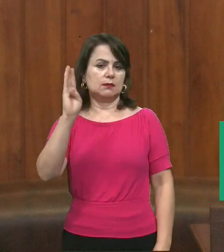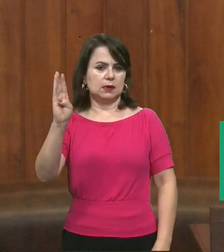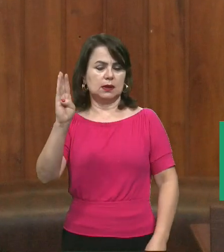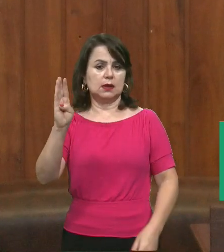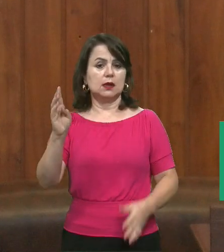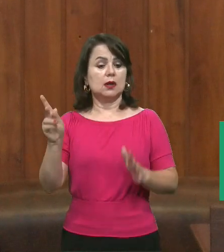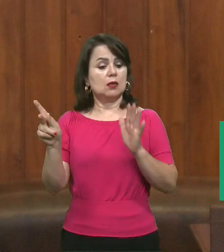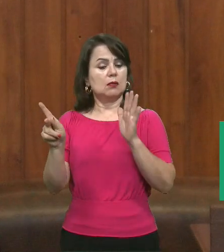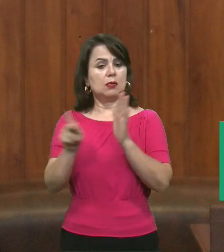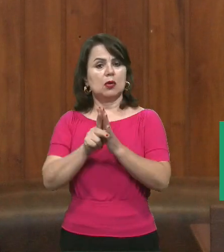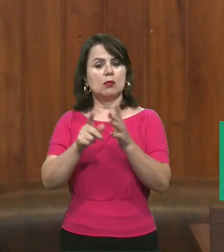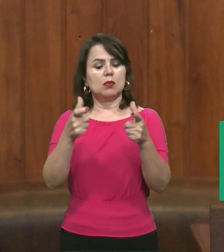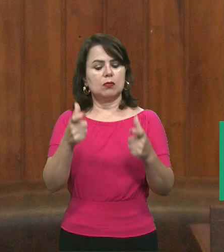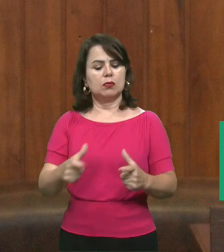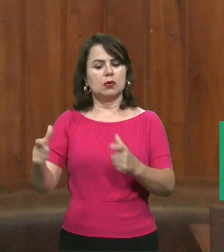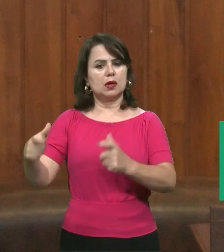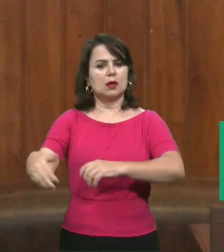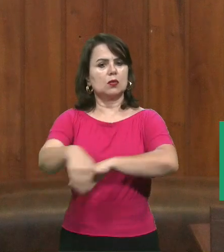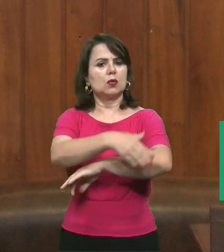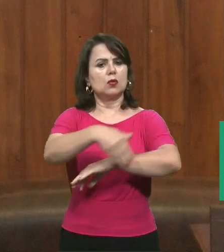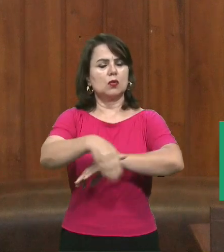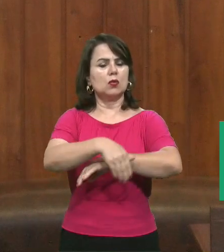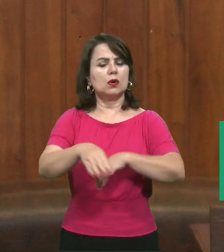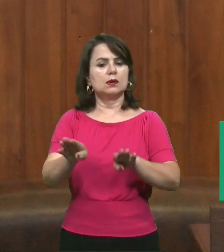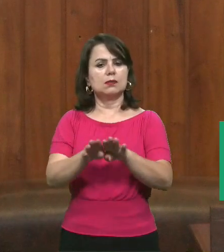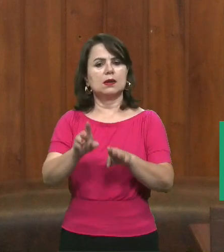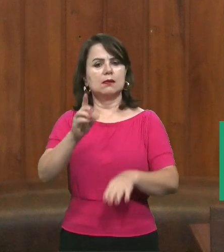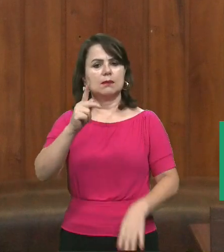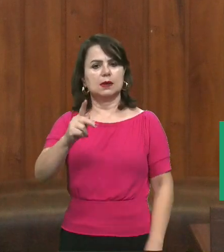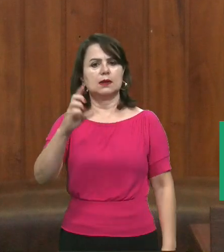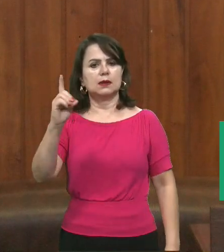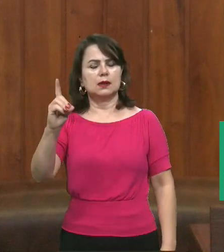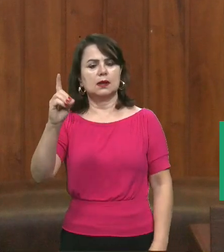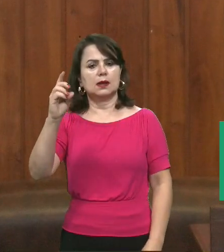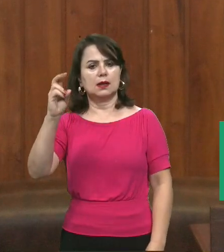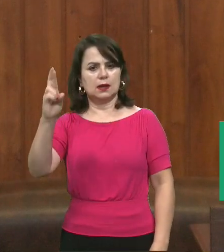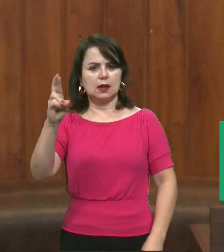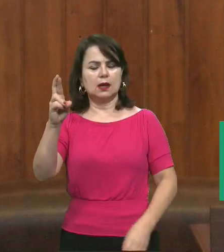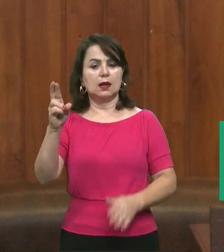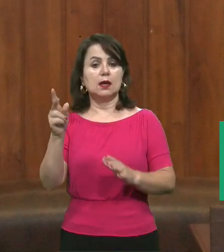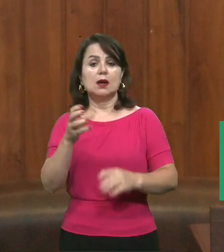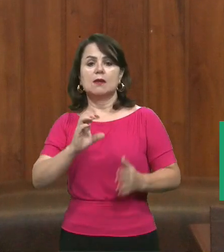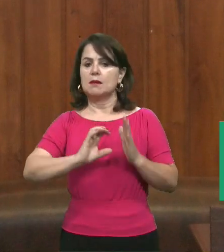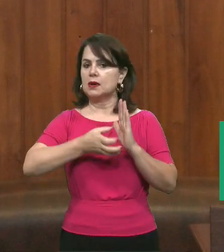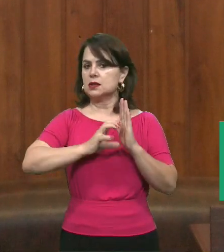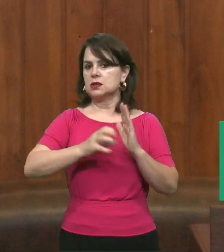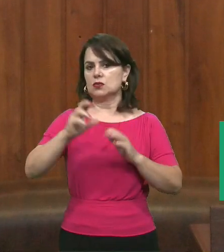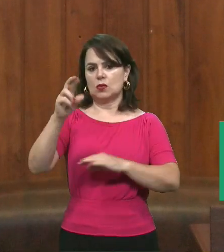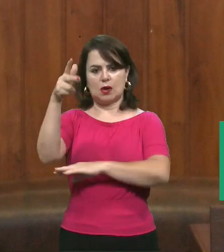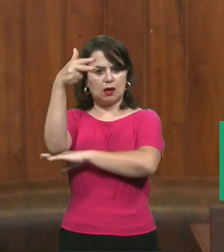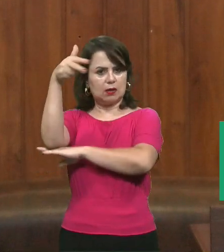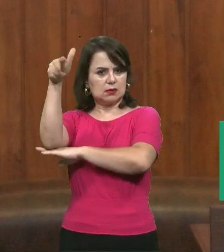Buracos, e o PDR, Partido dos Radares. Ele escolhe aí, né? Qualquer um que ele escolher está bem escolhido.